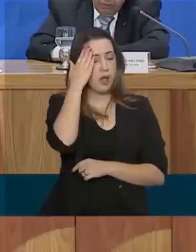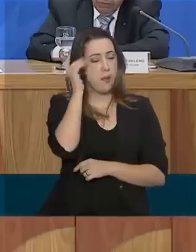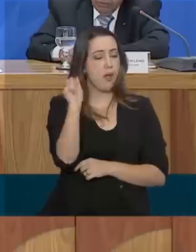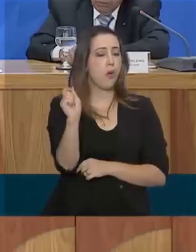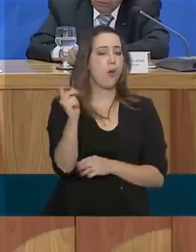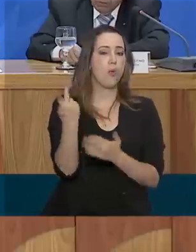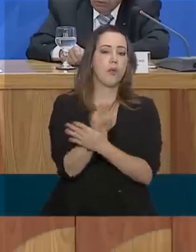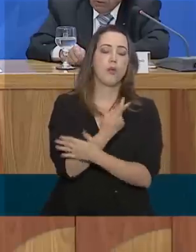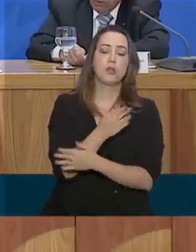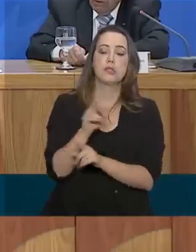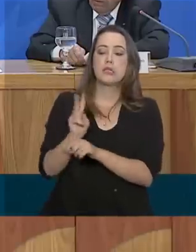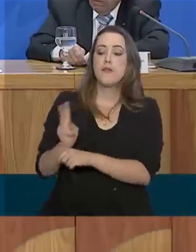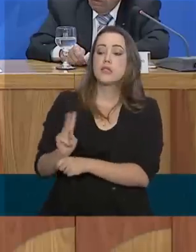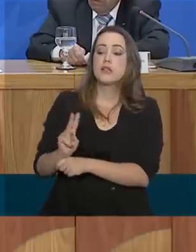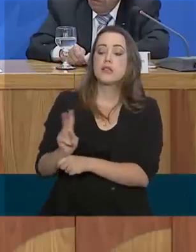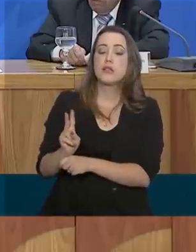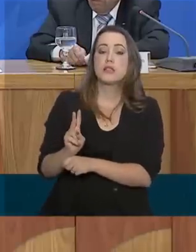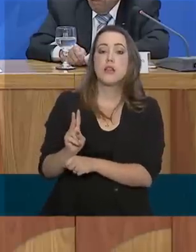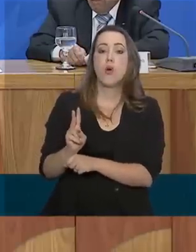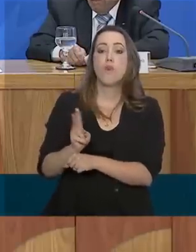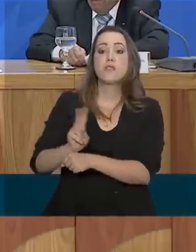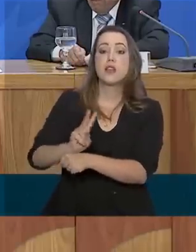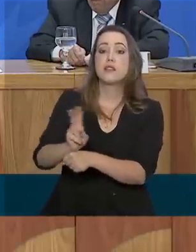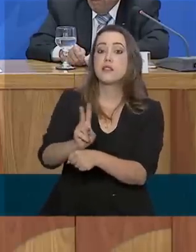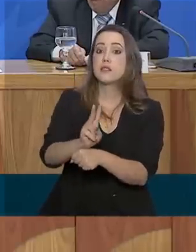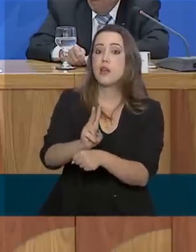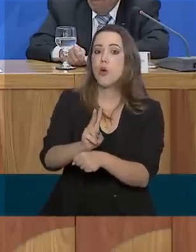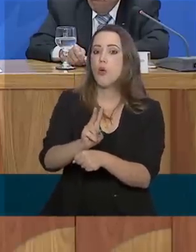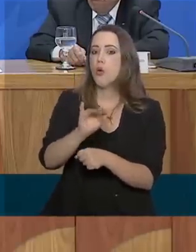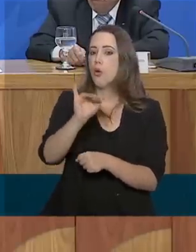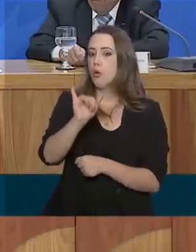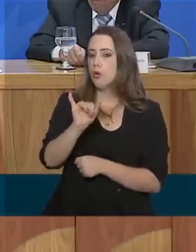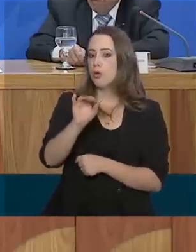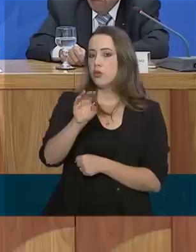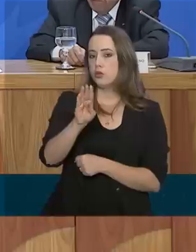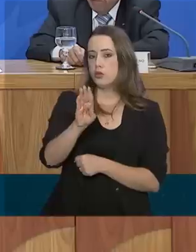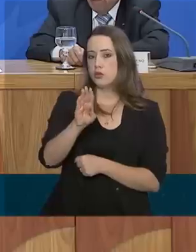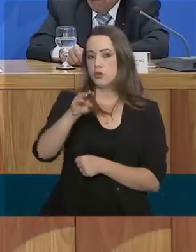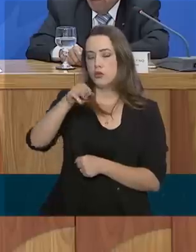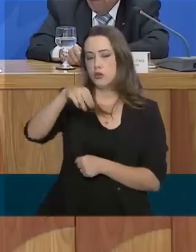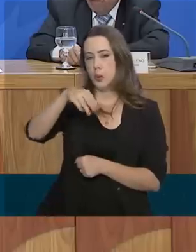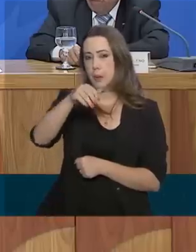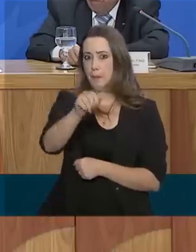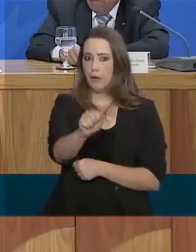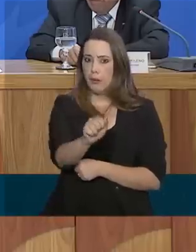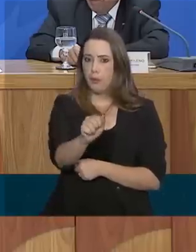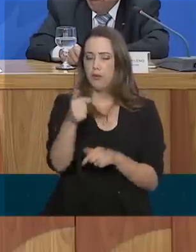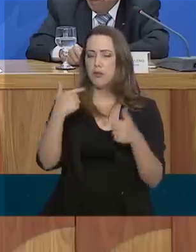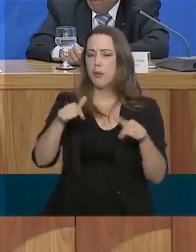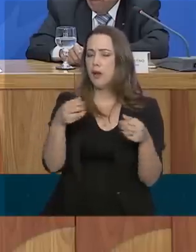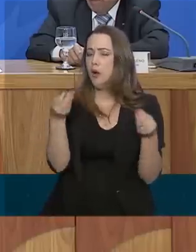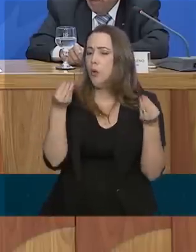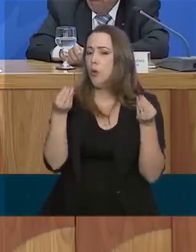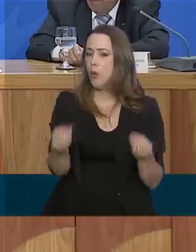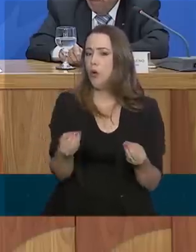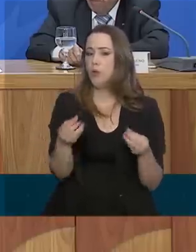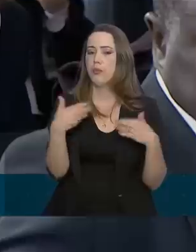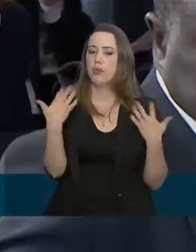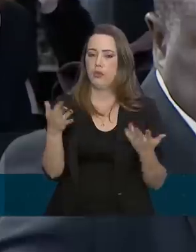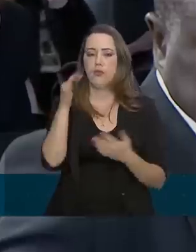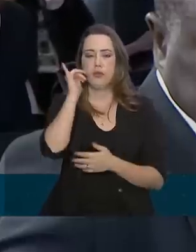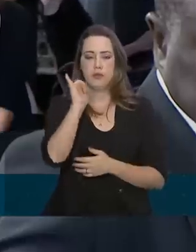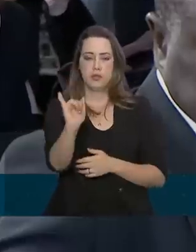a fiscalização do ibama então se um de ter sempre é alimentou nero alertas que eram seguidos pelo ibama assim foi combate do desmatamento